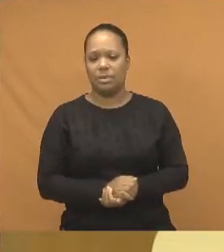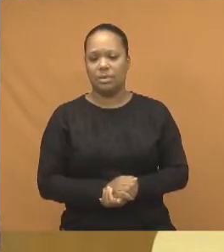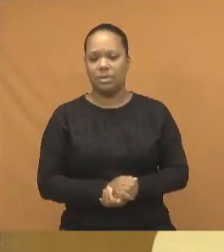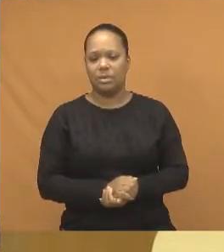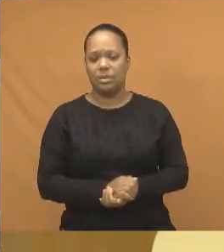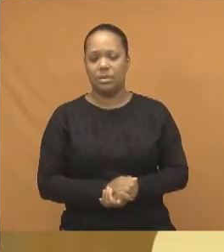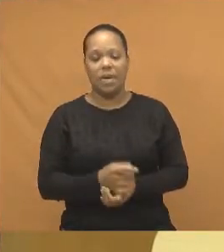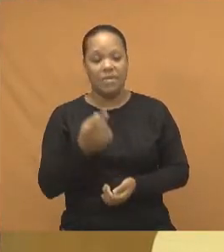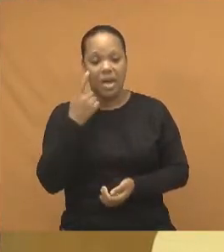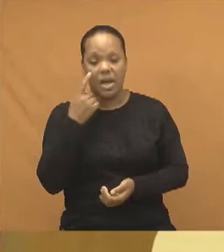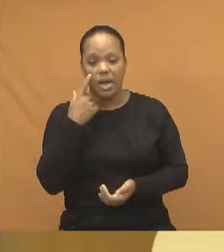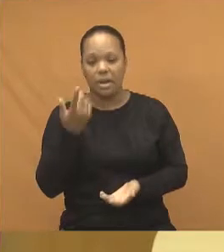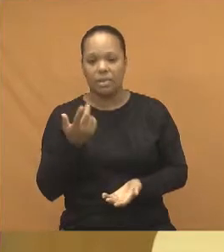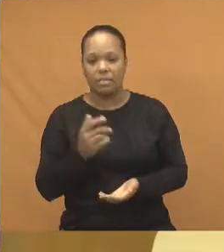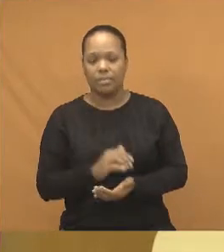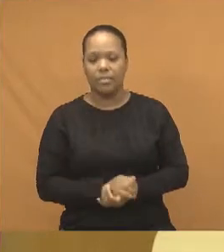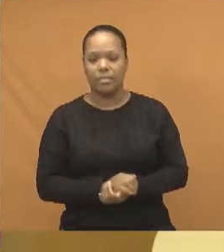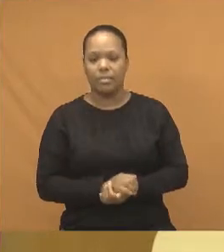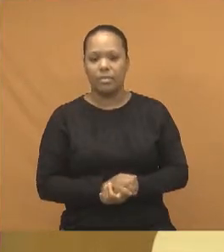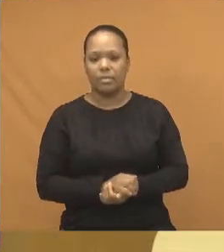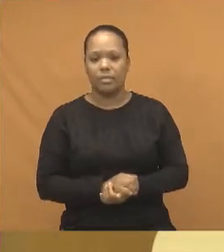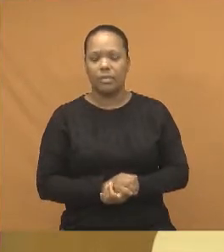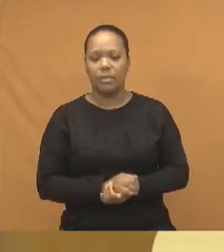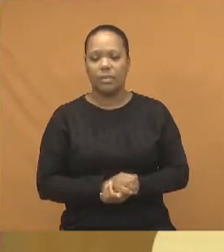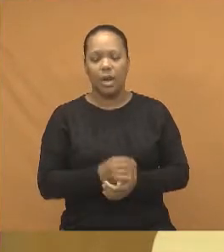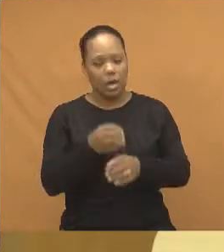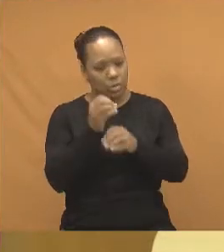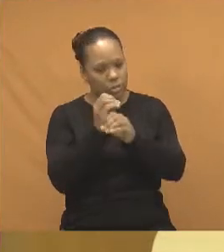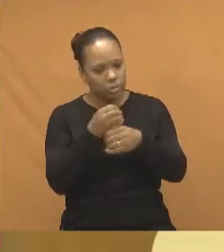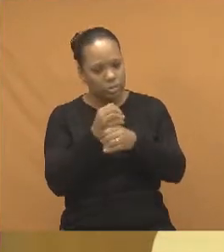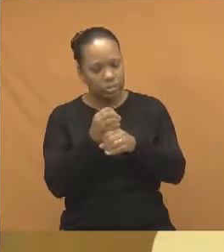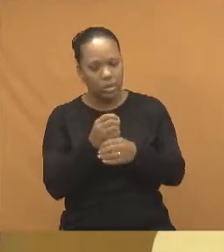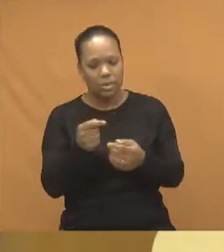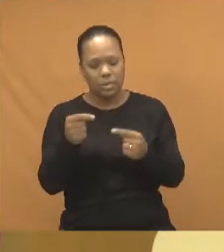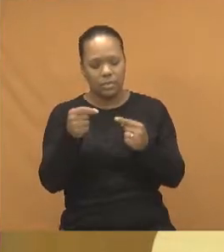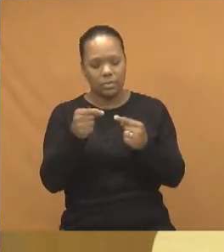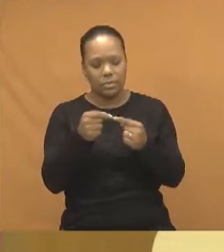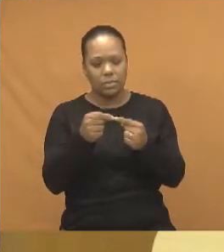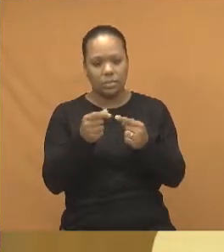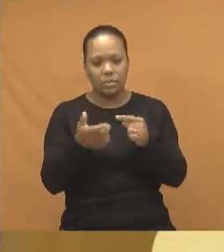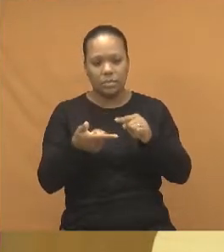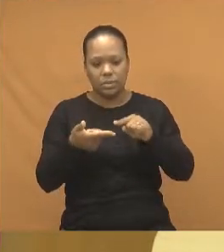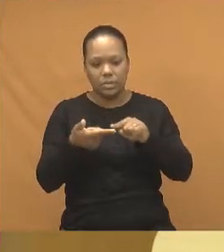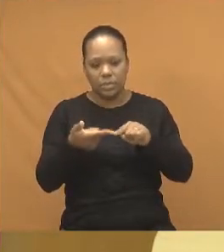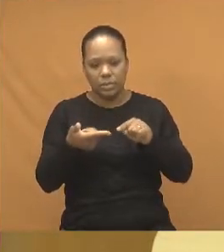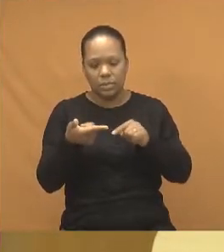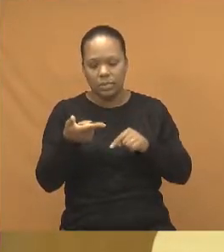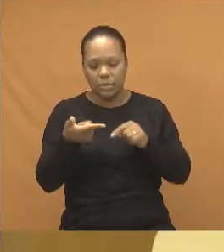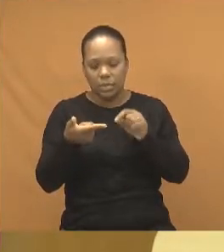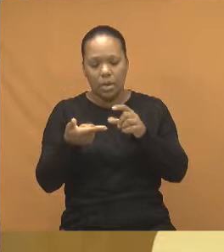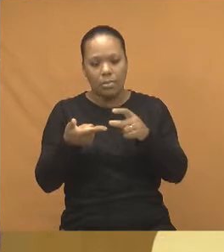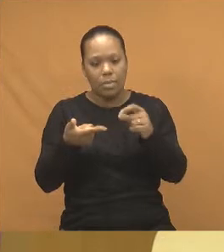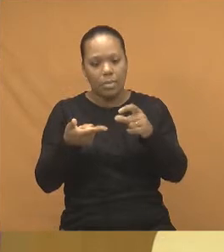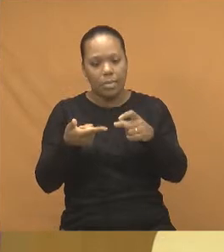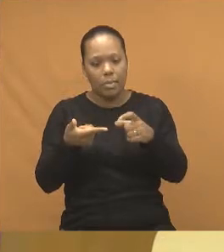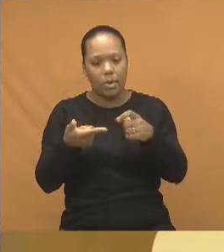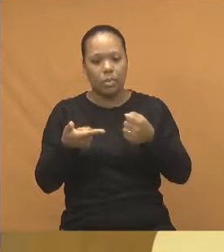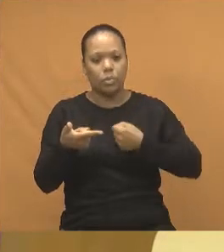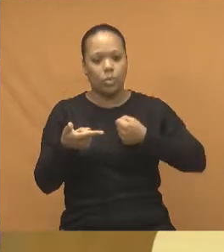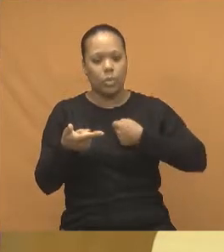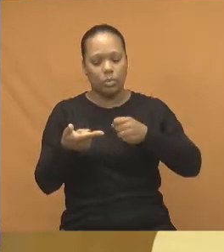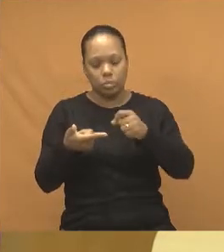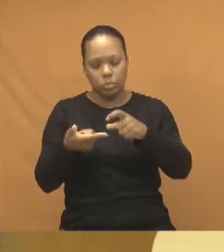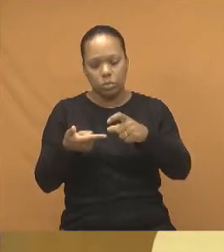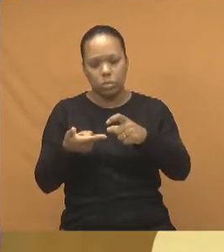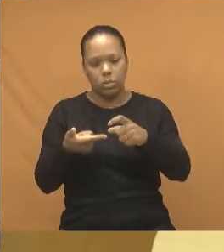fazer de olho. Você vai algum tipo de coleta, um destro, alguma coisa, você vai falar, e ele já vai estar tendo ali, de